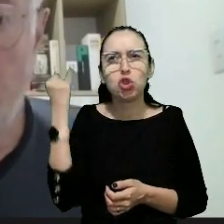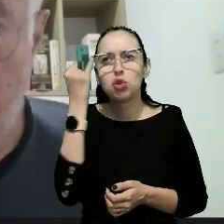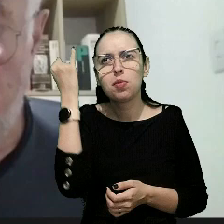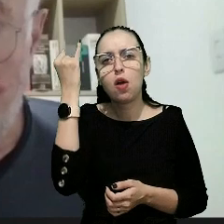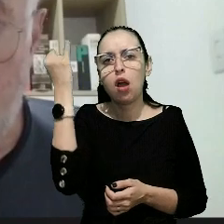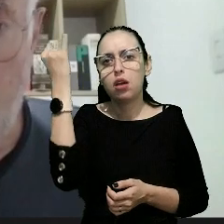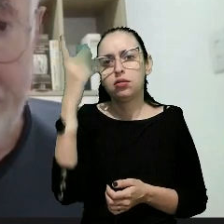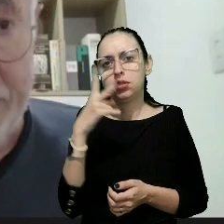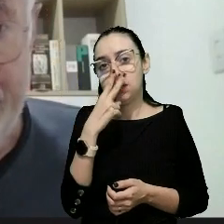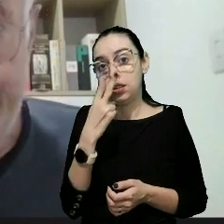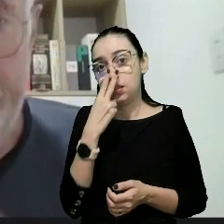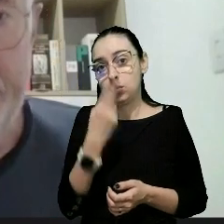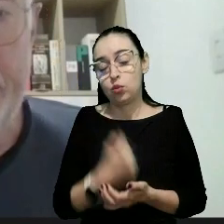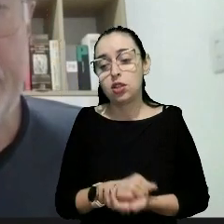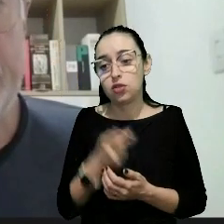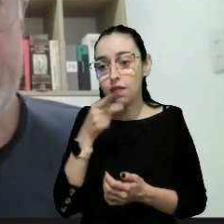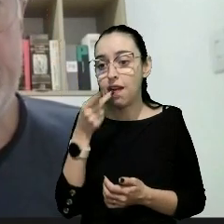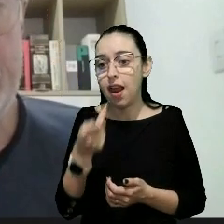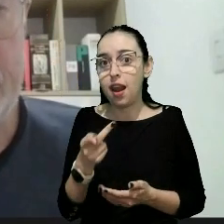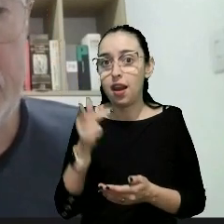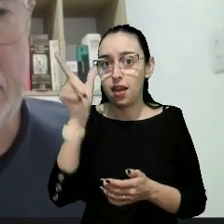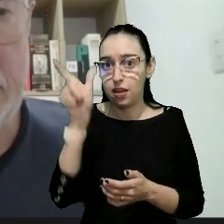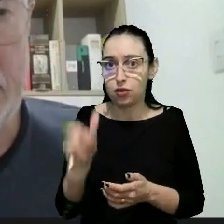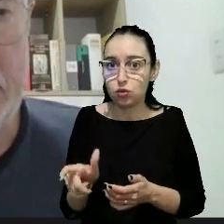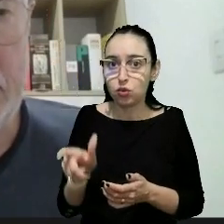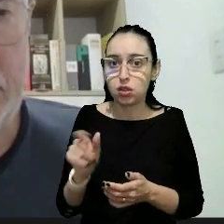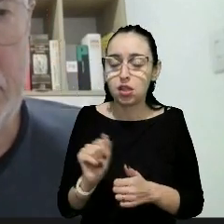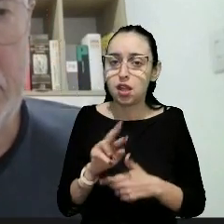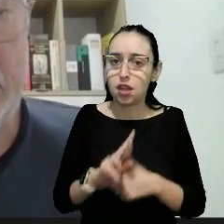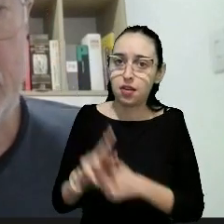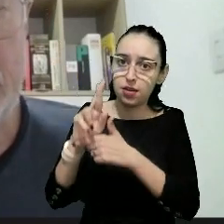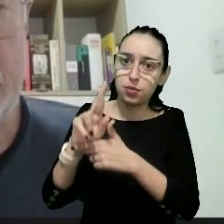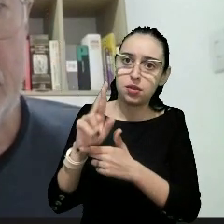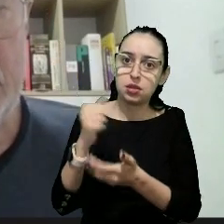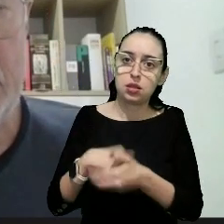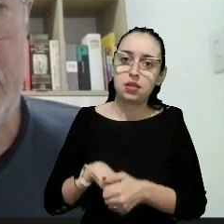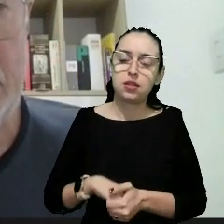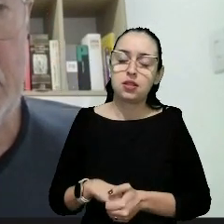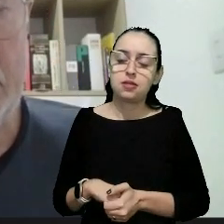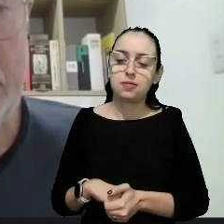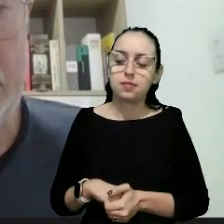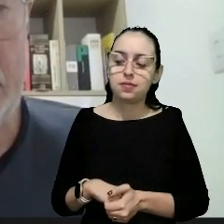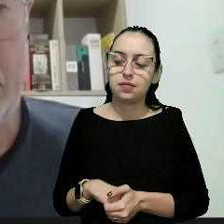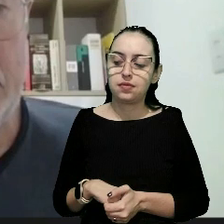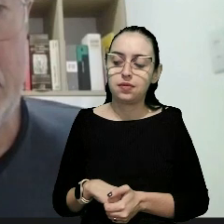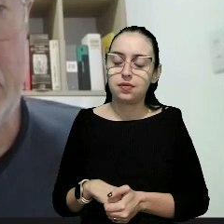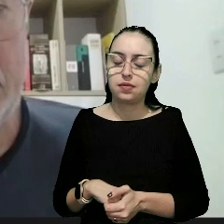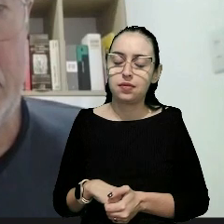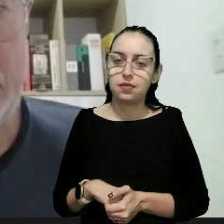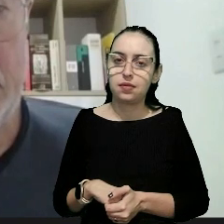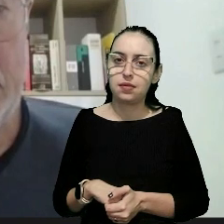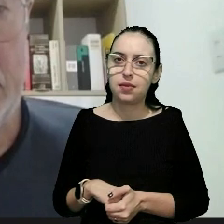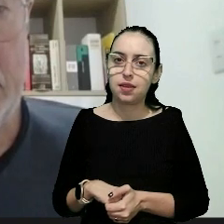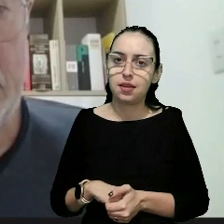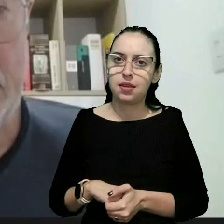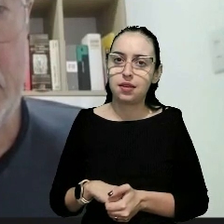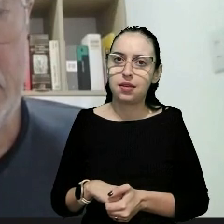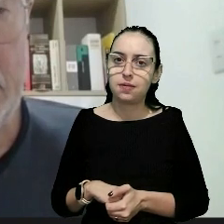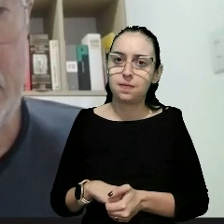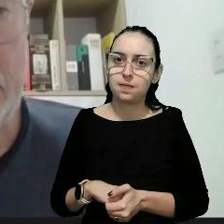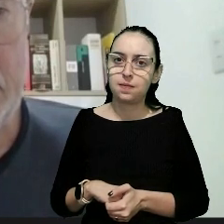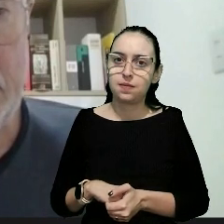acho tão importante você falar isso, você, na posição que você está,